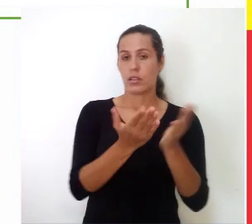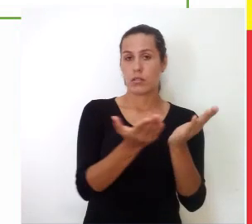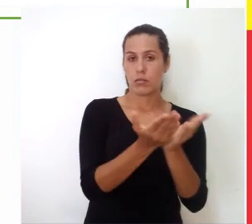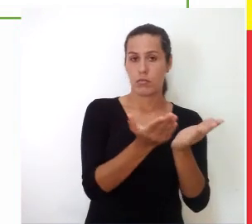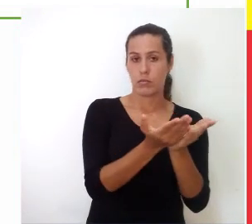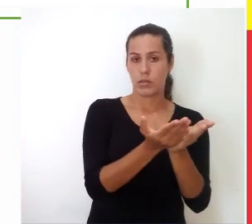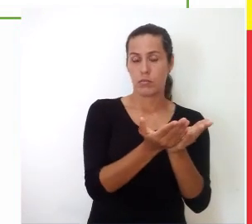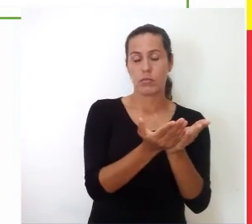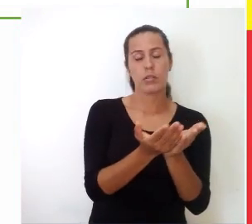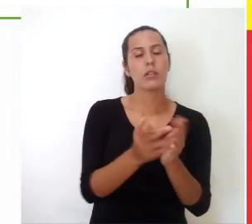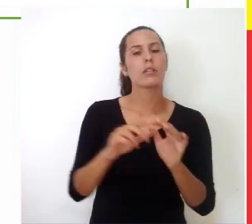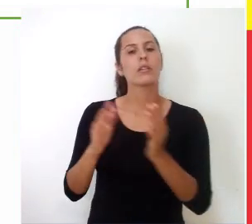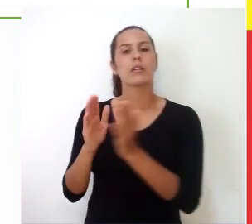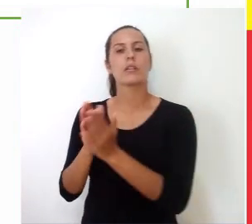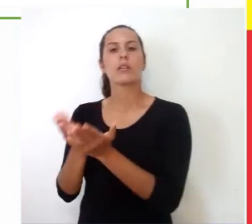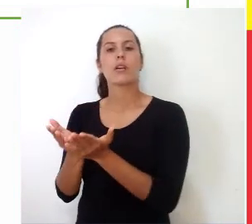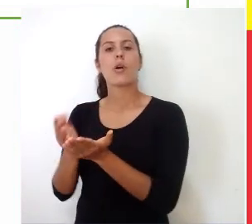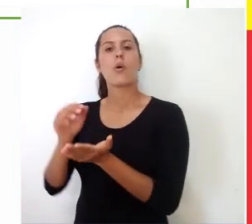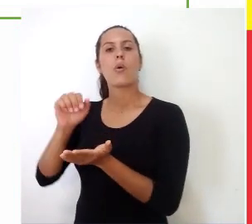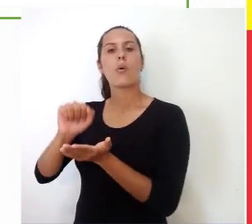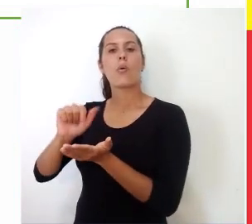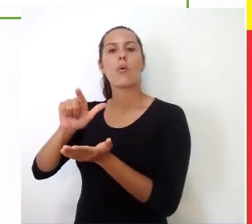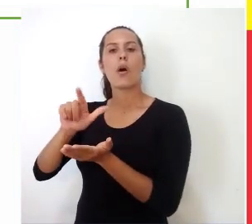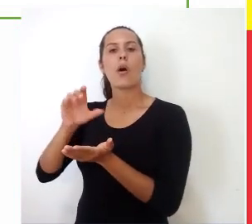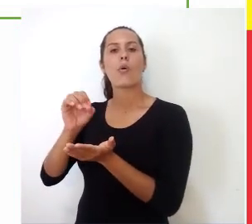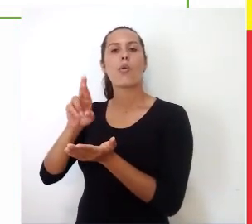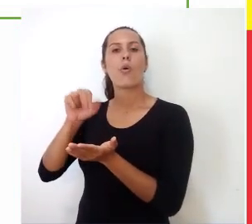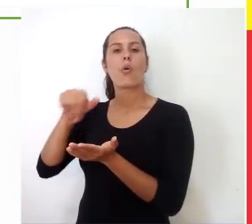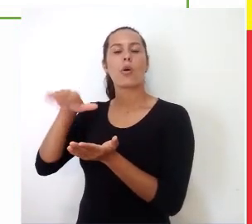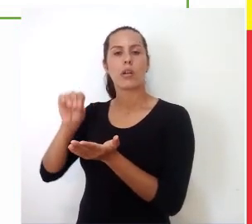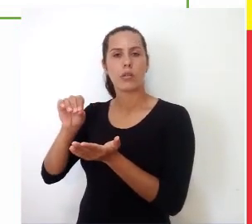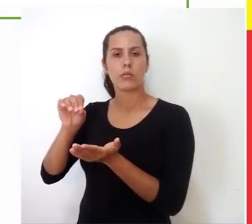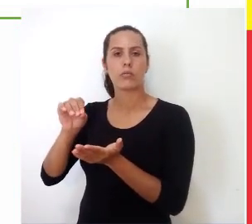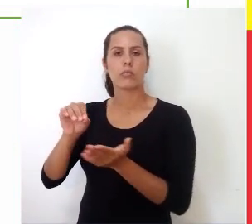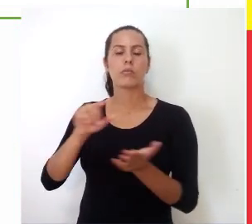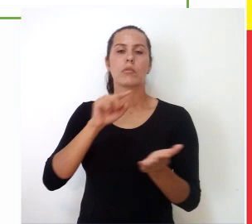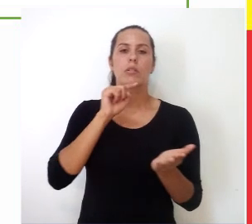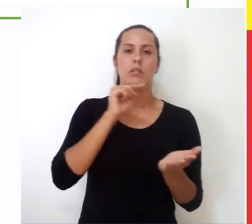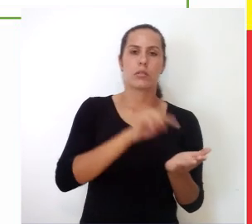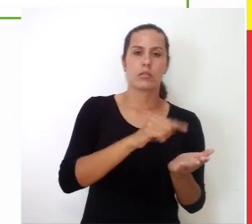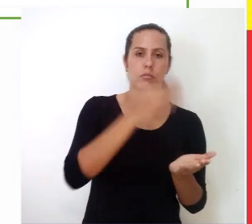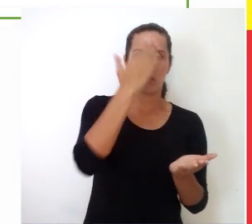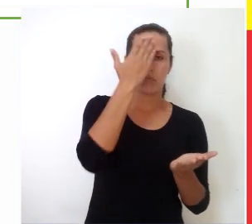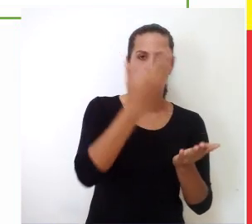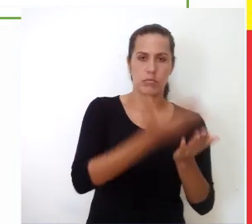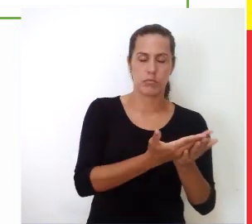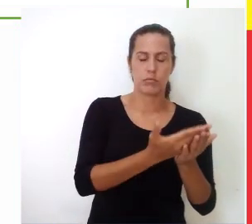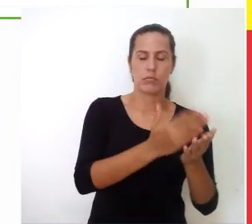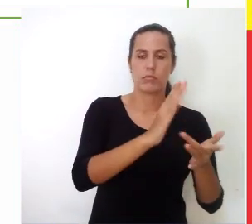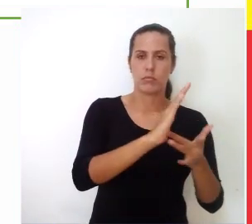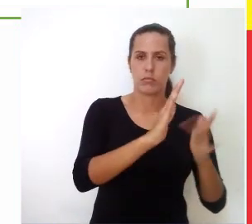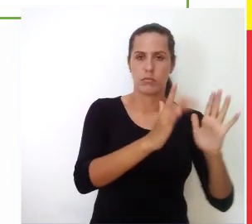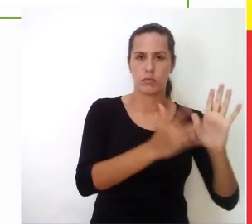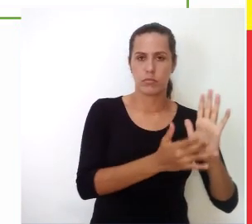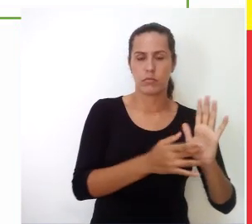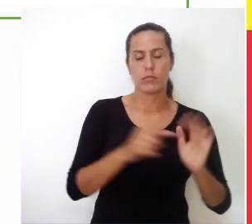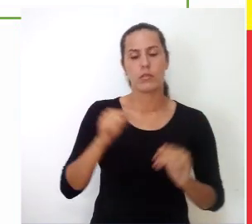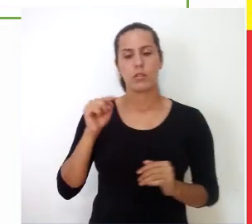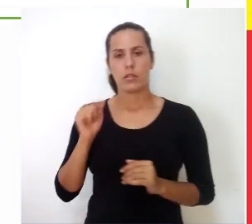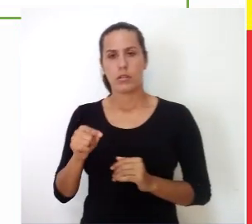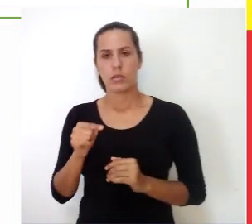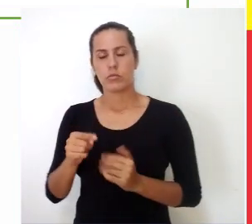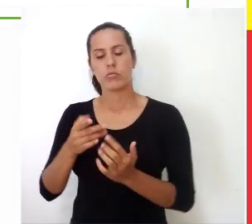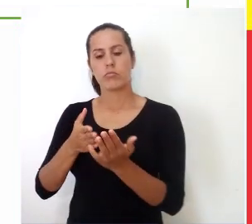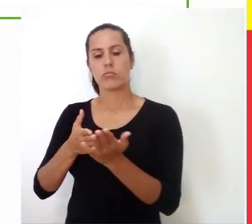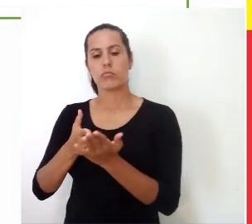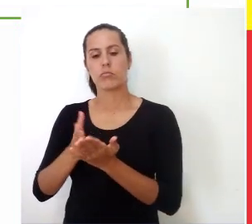E o Alcorão. A Bíblia para os cristãos, certo? E o Alcorão, ou o Corão, para aqueles que professam o Islã. Então vejam